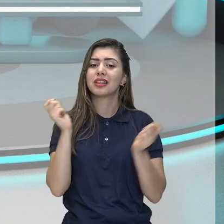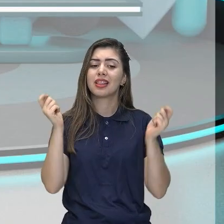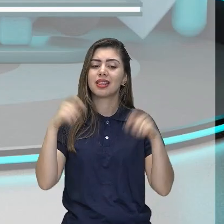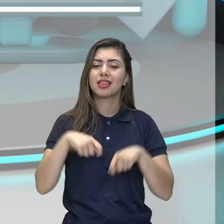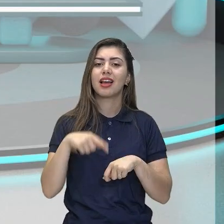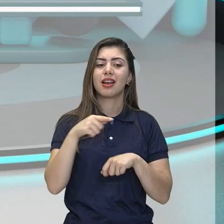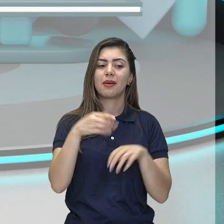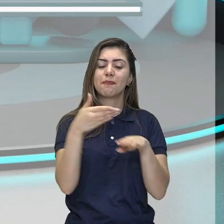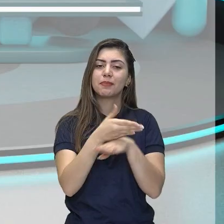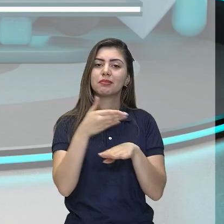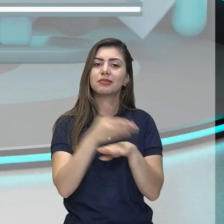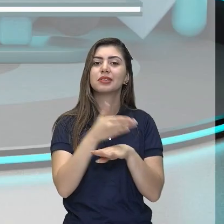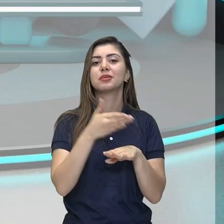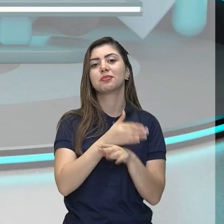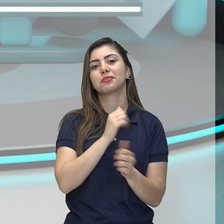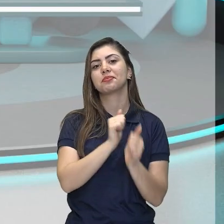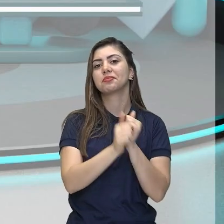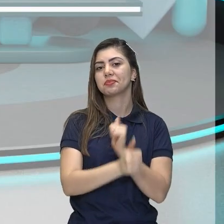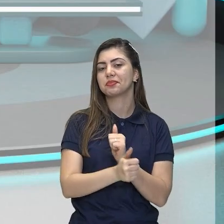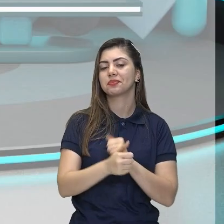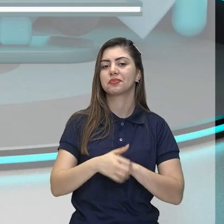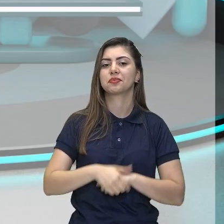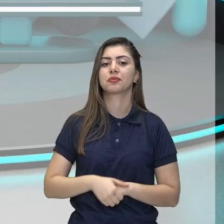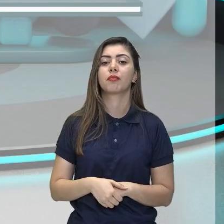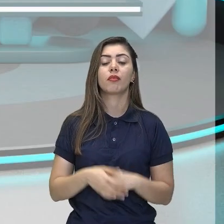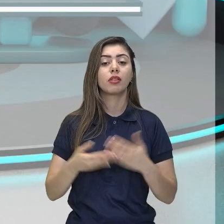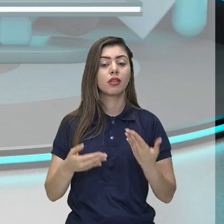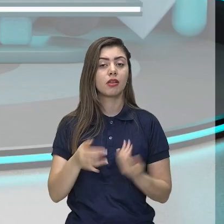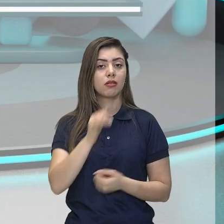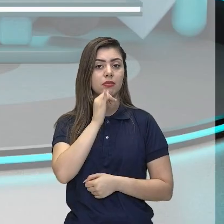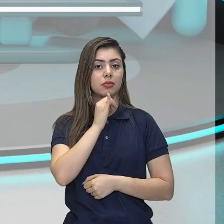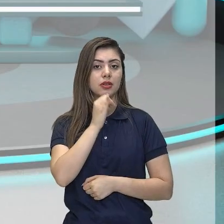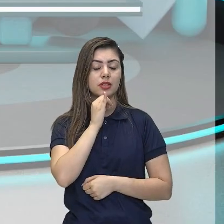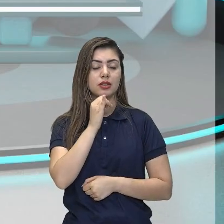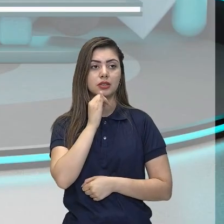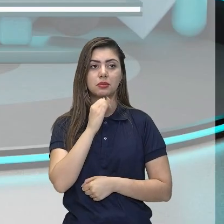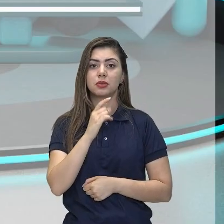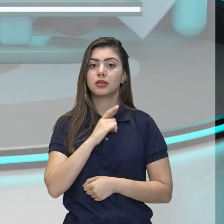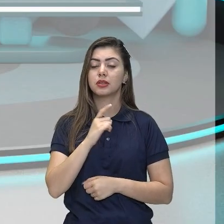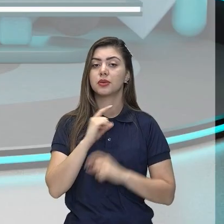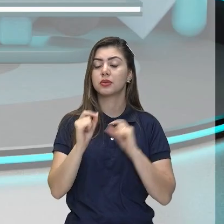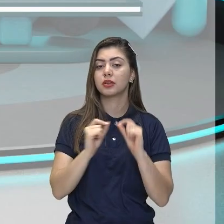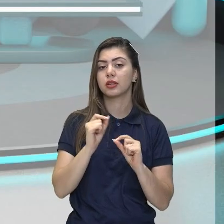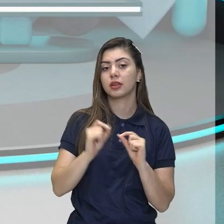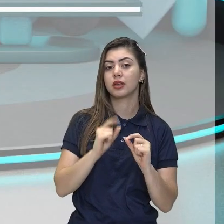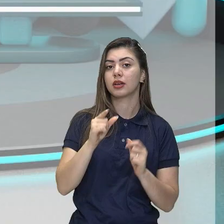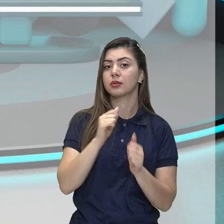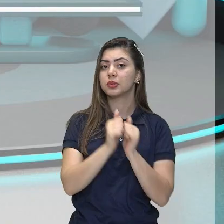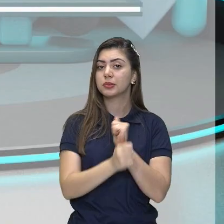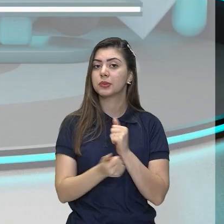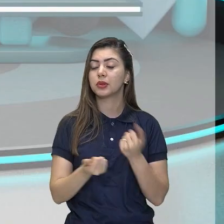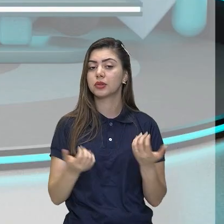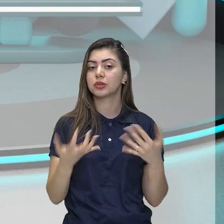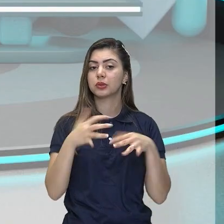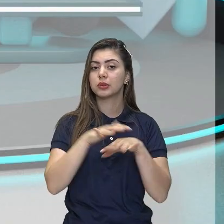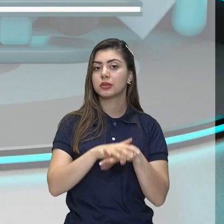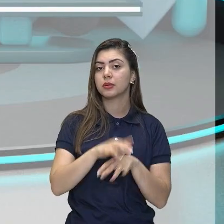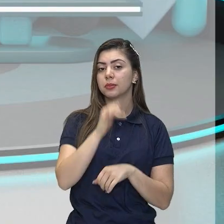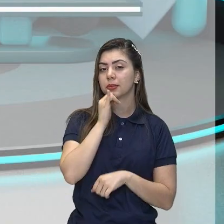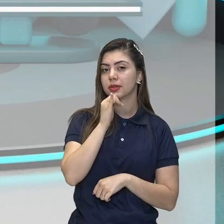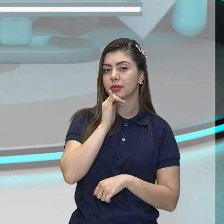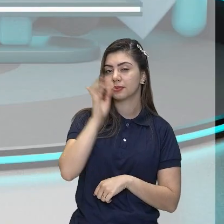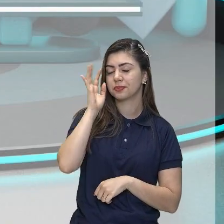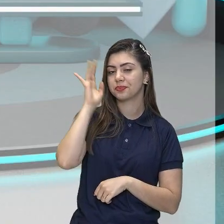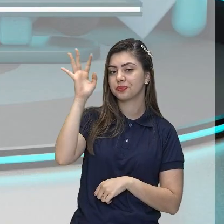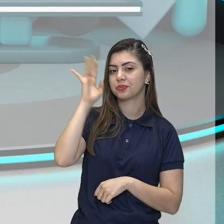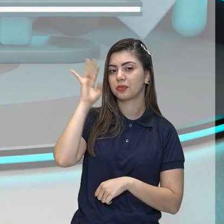e fruir o esporte. Então, um exemplo prático de jogo inclusivo envolve o seguinte: imagine um jogo onde a